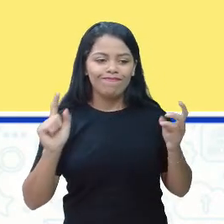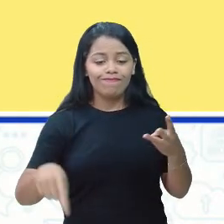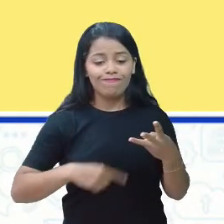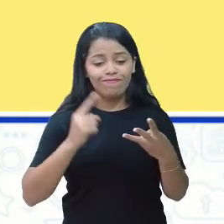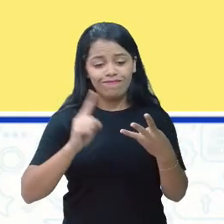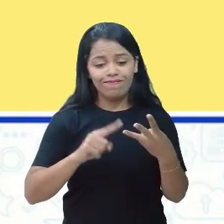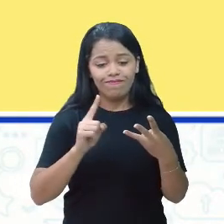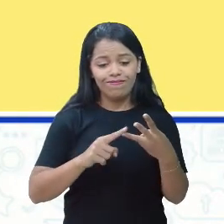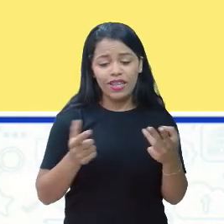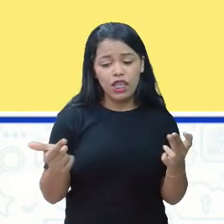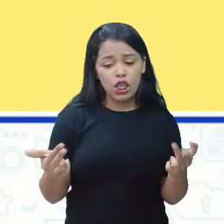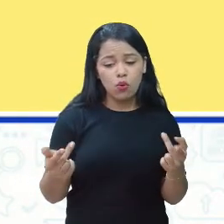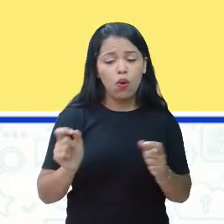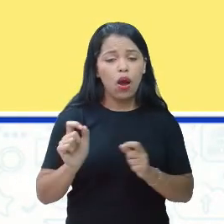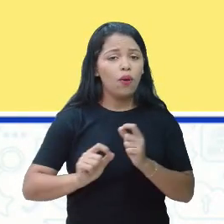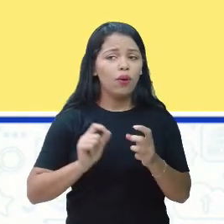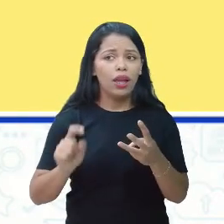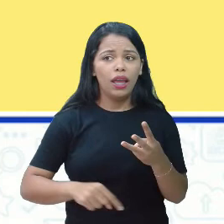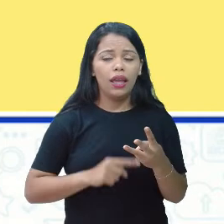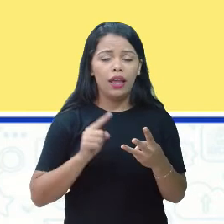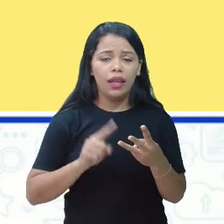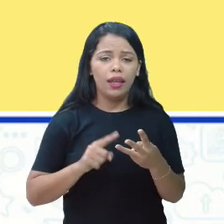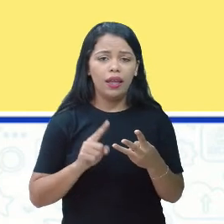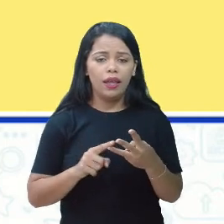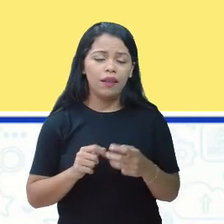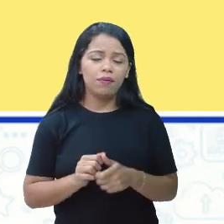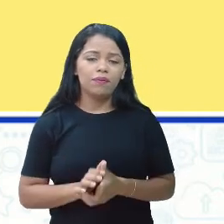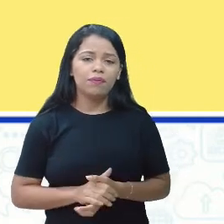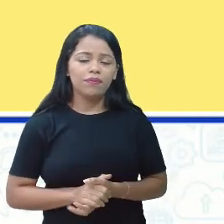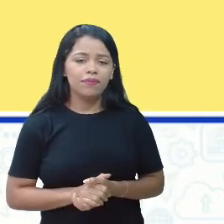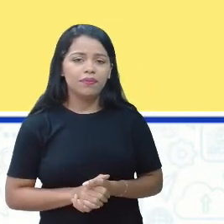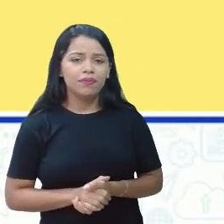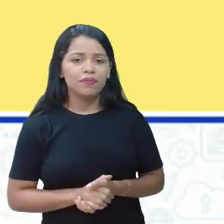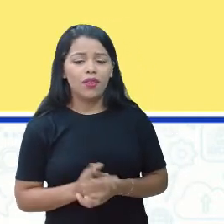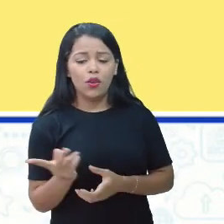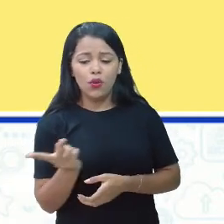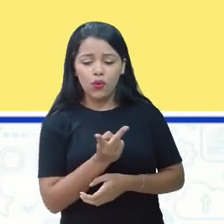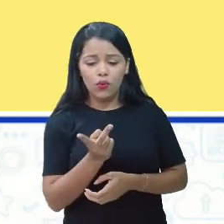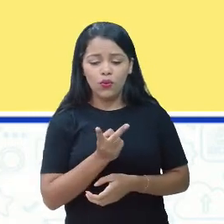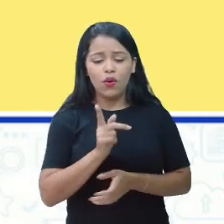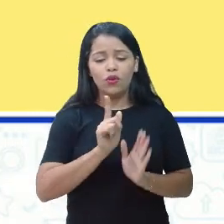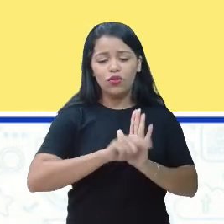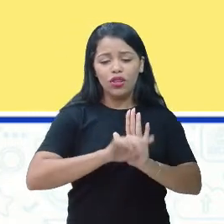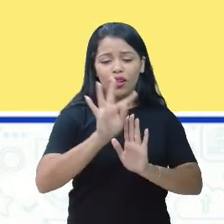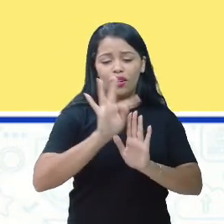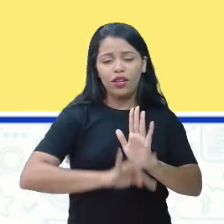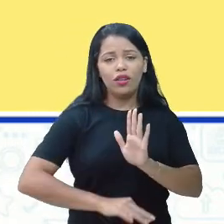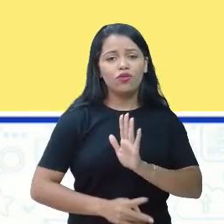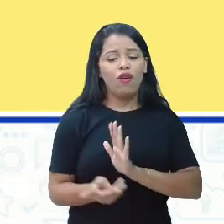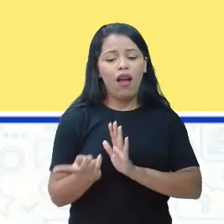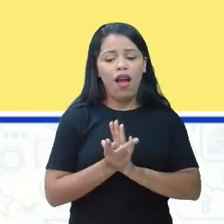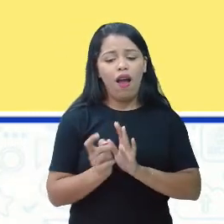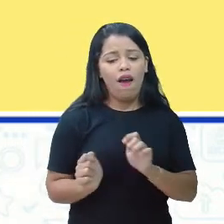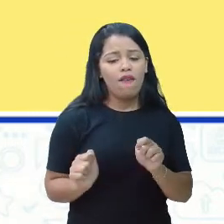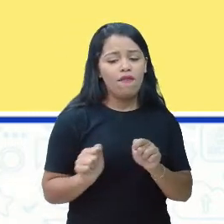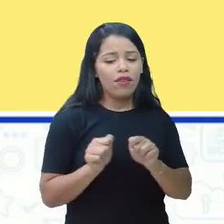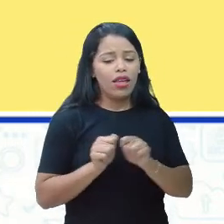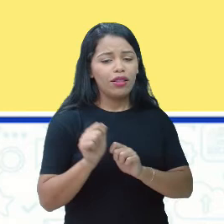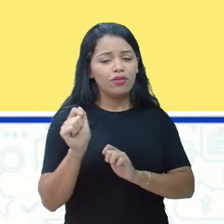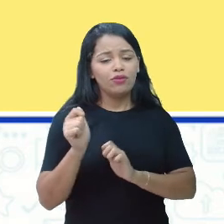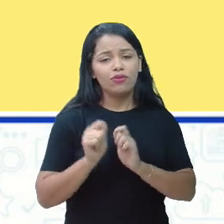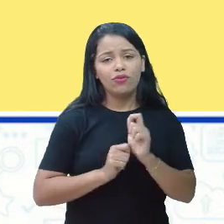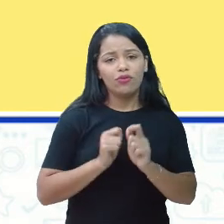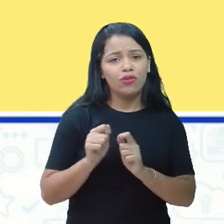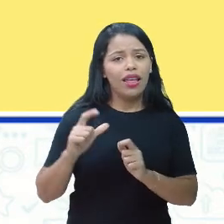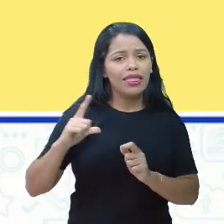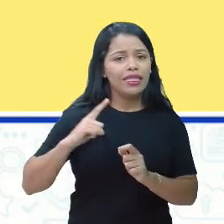todo texto que pretende fazer rir, esses dois gêneros textuais são construídos com os